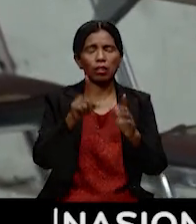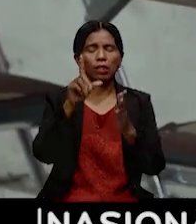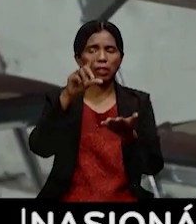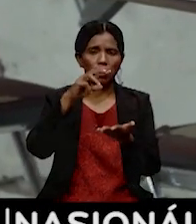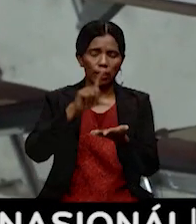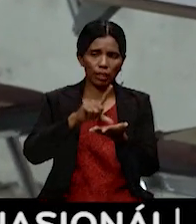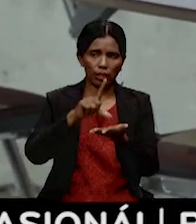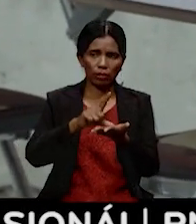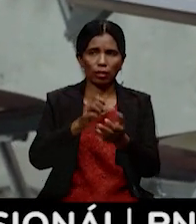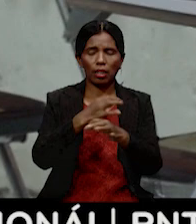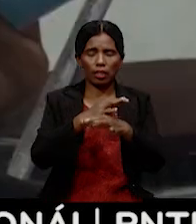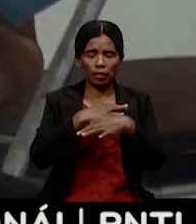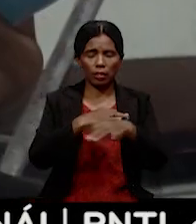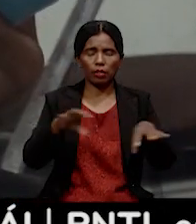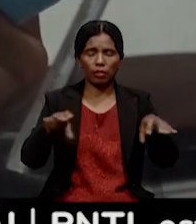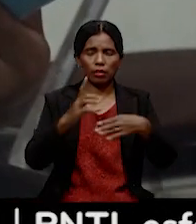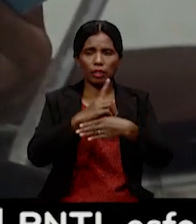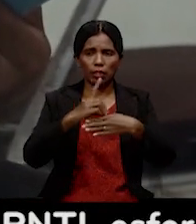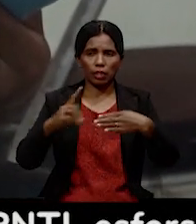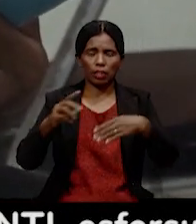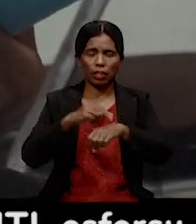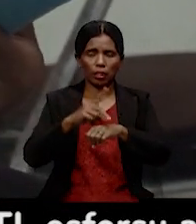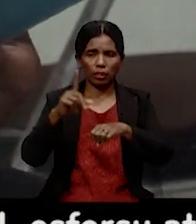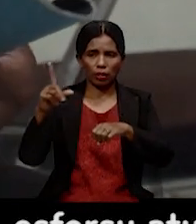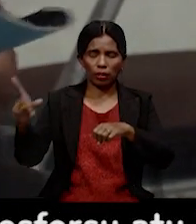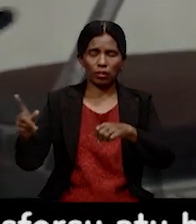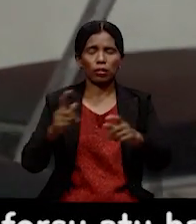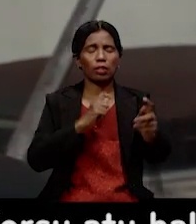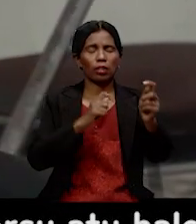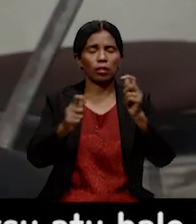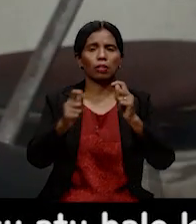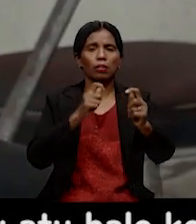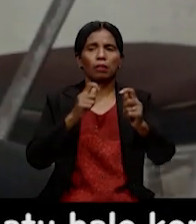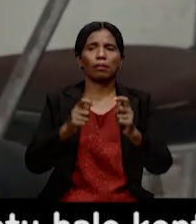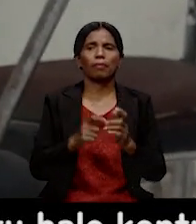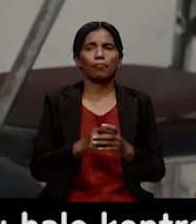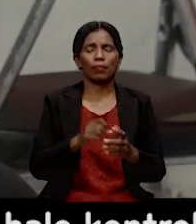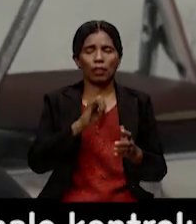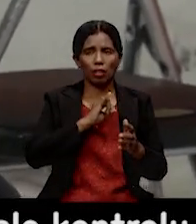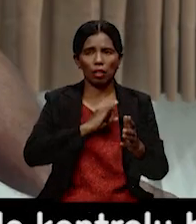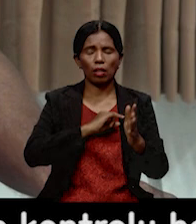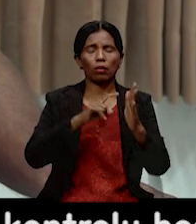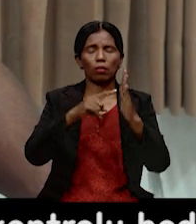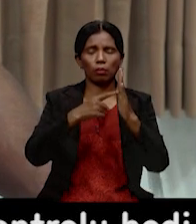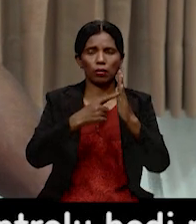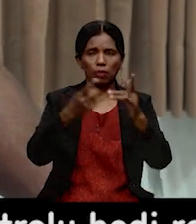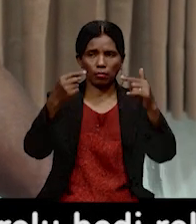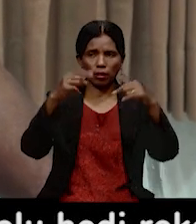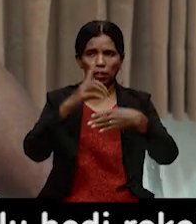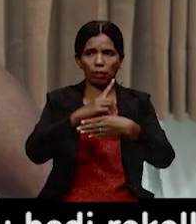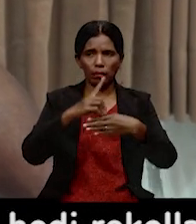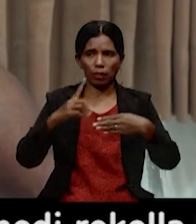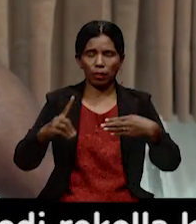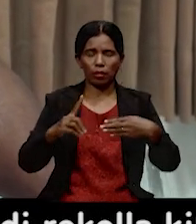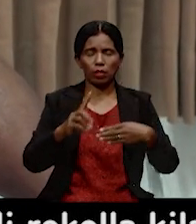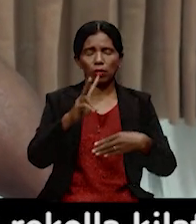Hadia, serviço e a Direção Nacional Transporte Terrestre e a futuro. Hau hahu mai iha departement ini iha dia 21